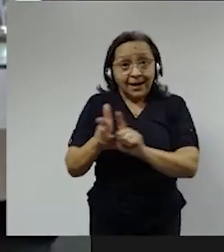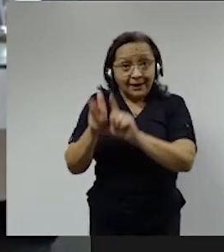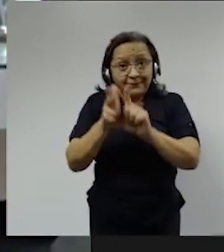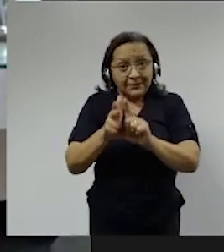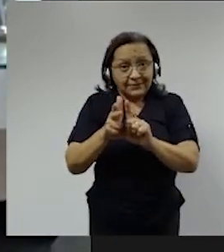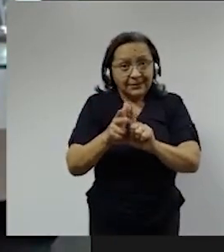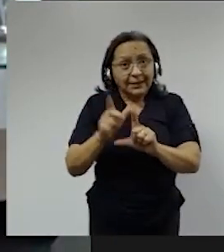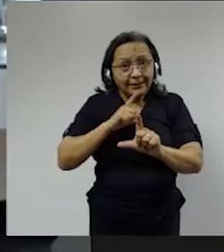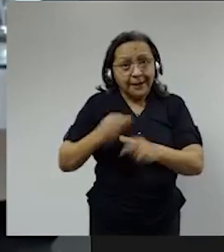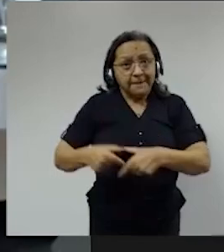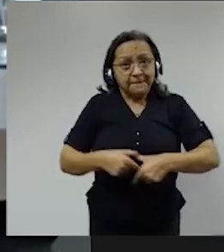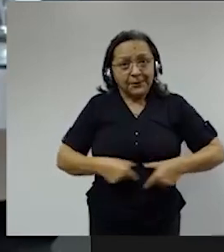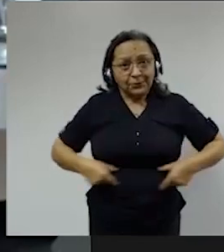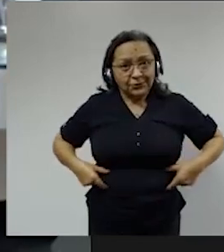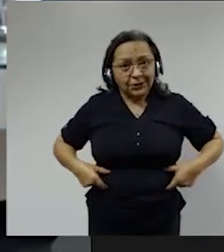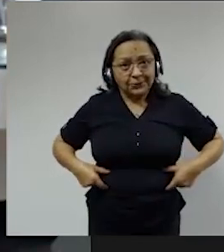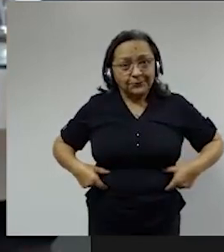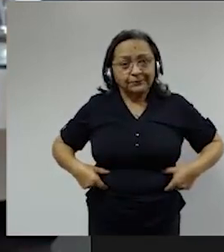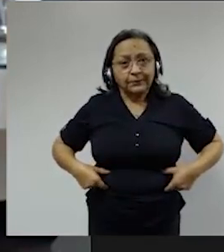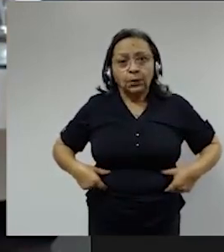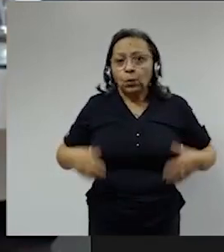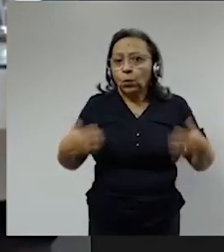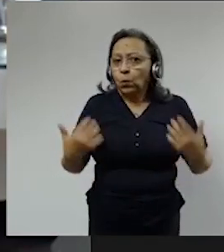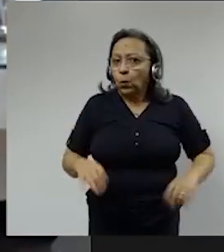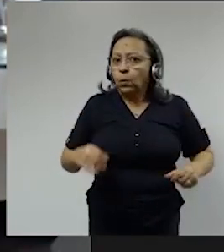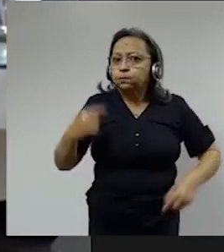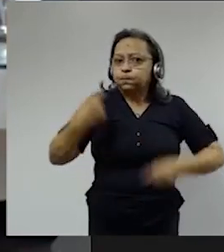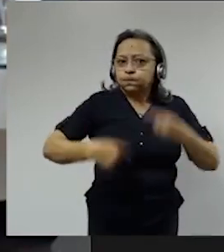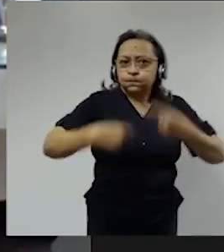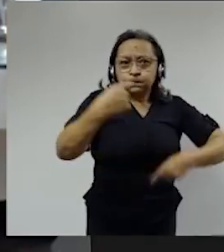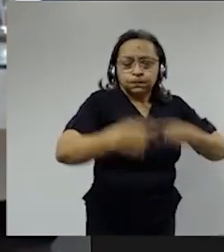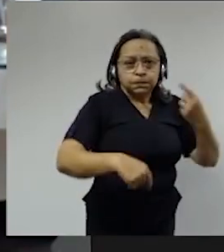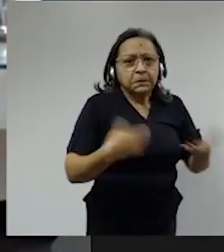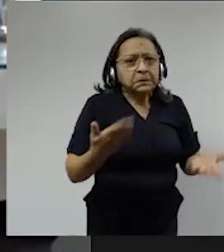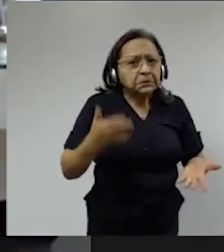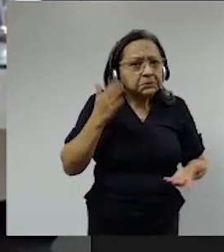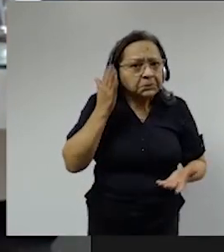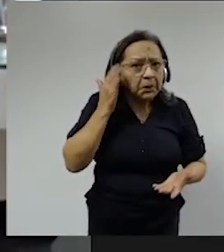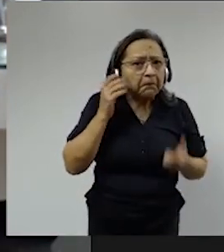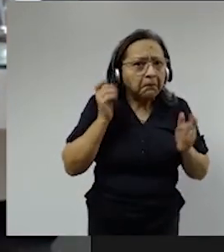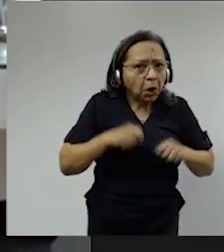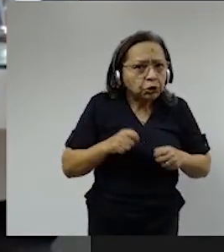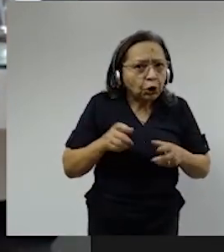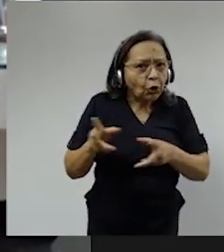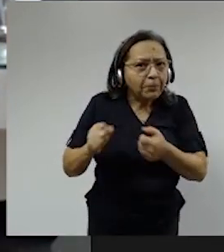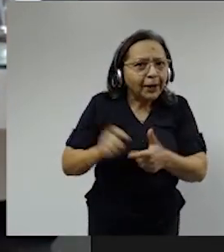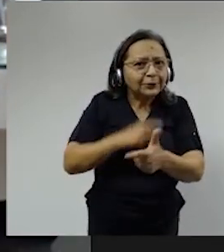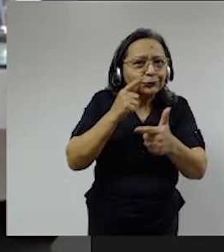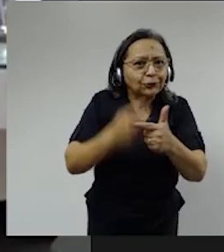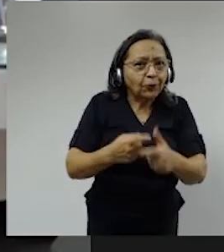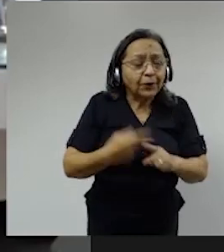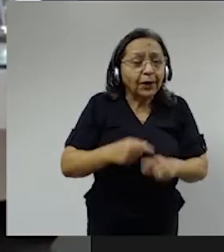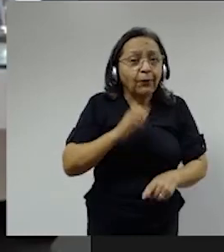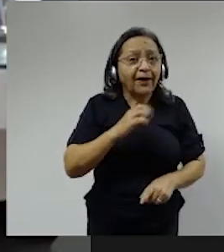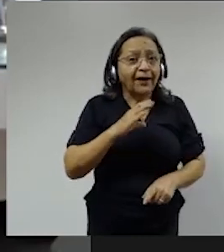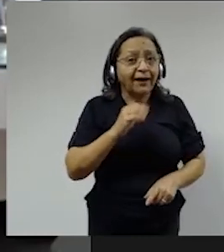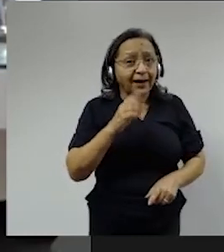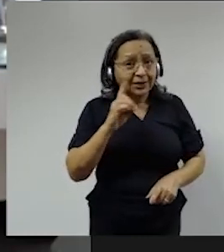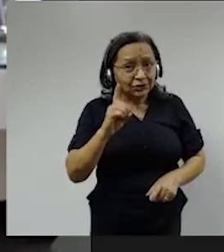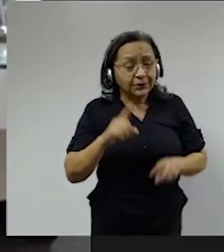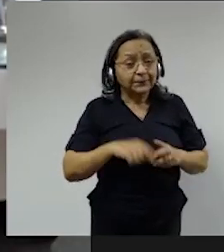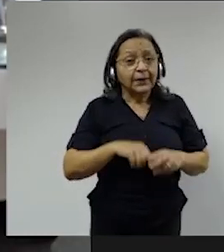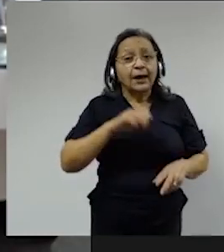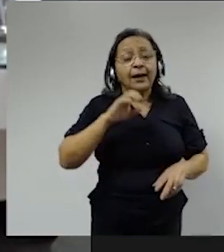patrocinadas gerou uma discussão, e aí a gente pode cobrar novamente, porque o ECAD e a UBEM entendem que haveria,